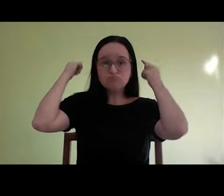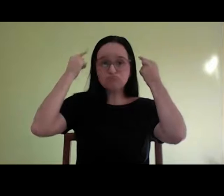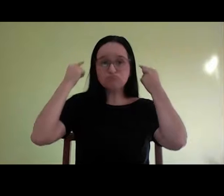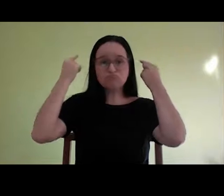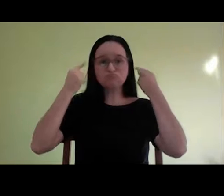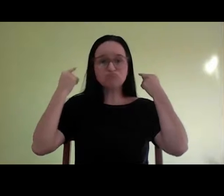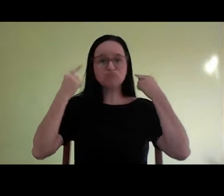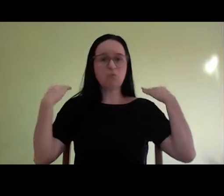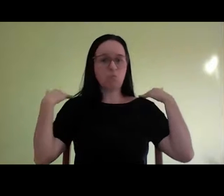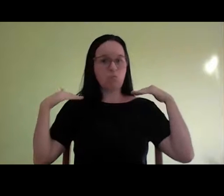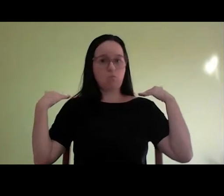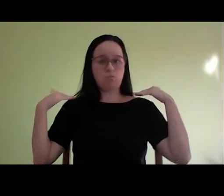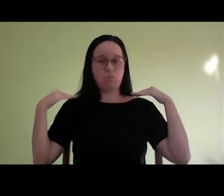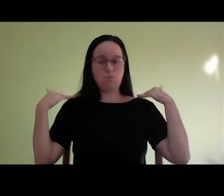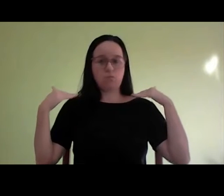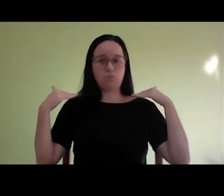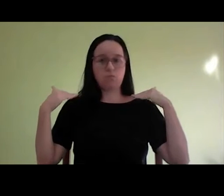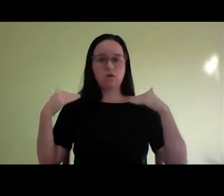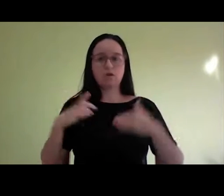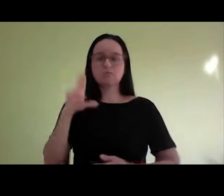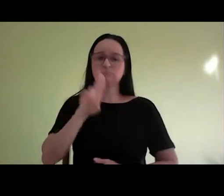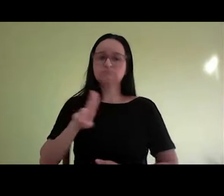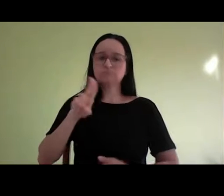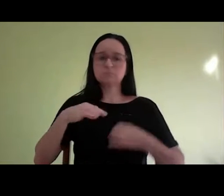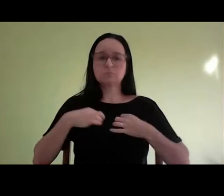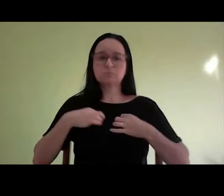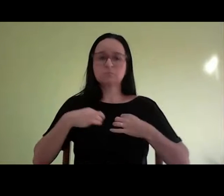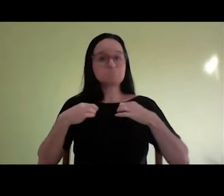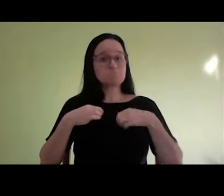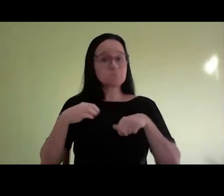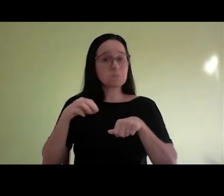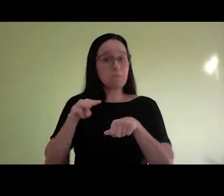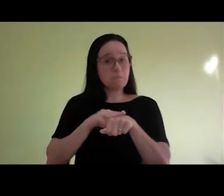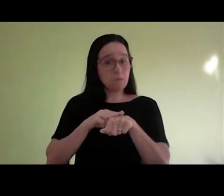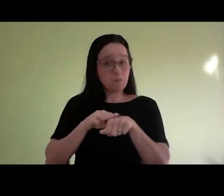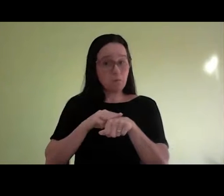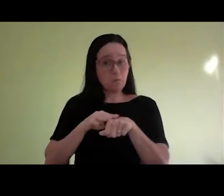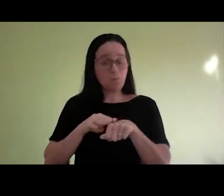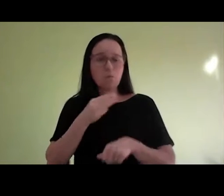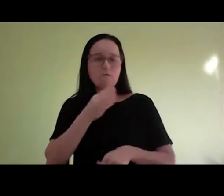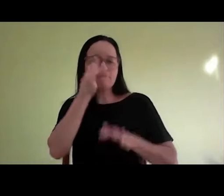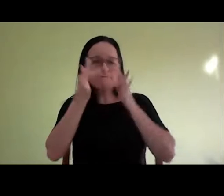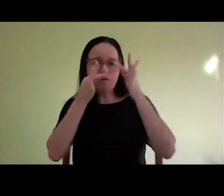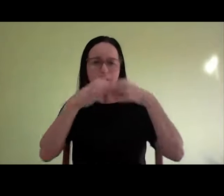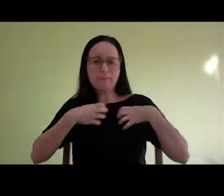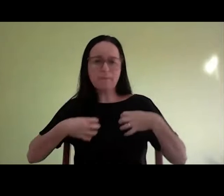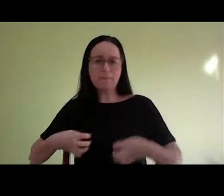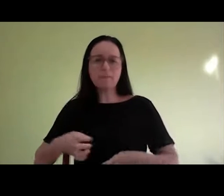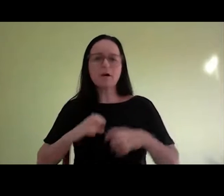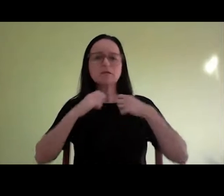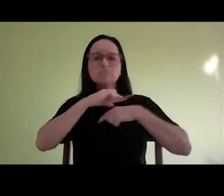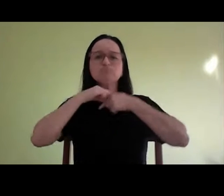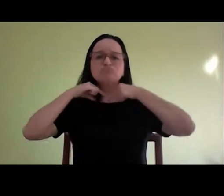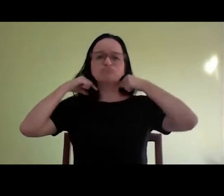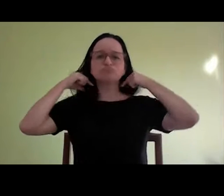do ombro, estou usando uma blusa marrom florida com um laço no pescoço, o meu